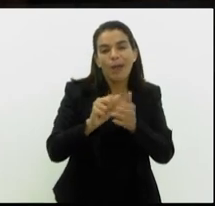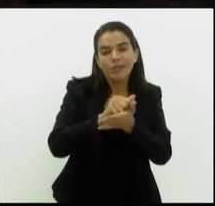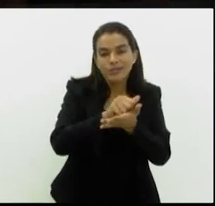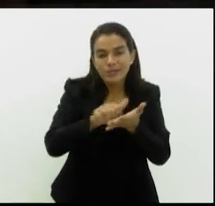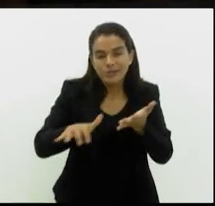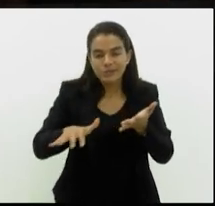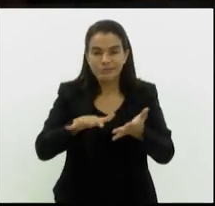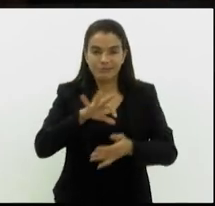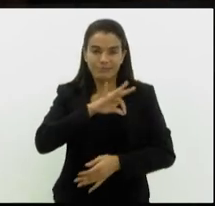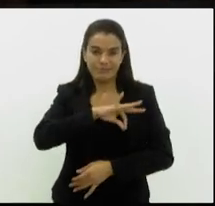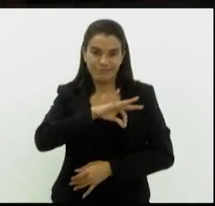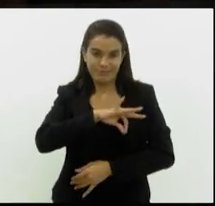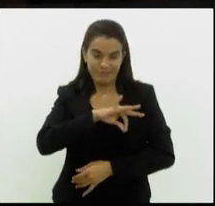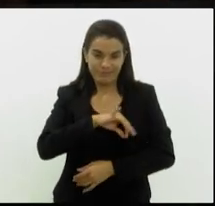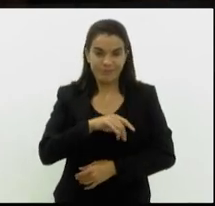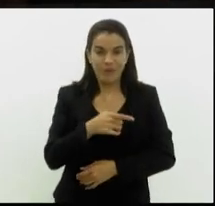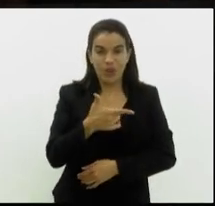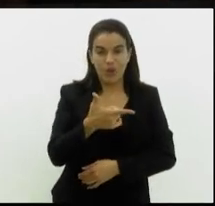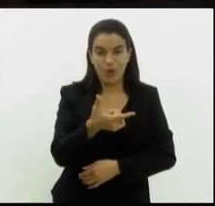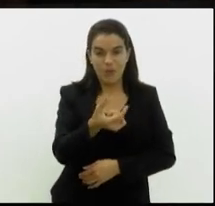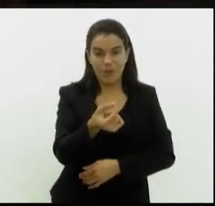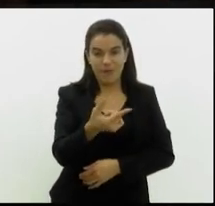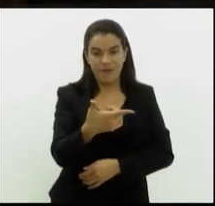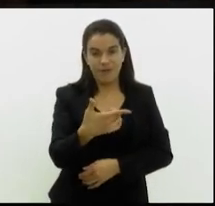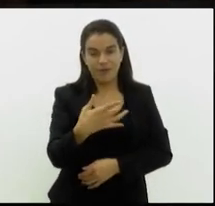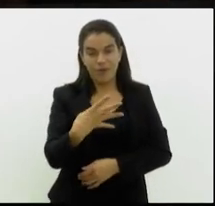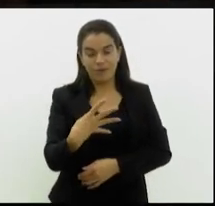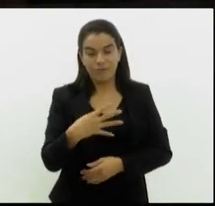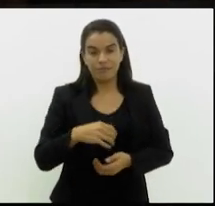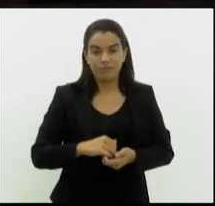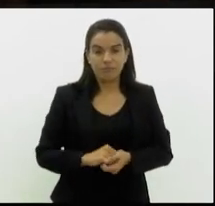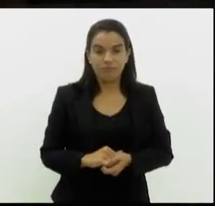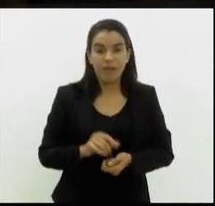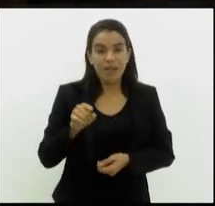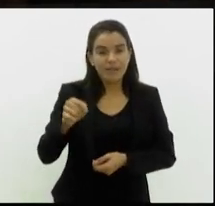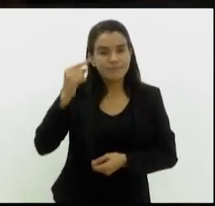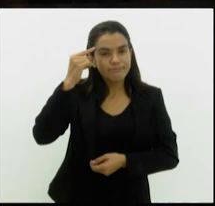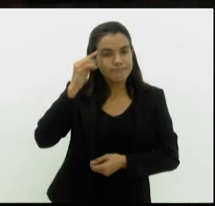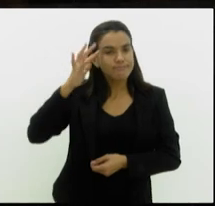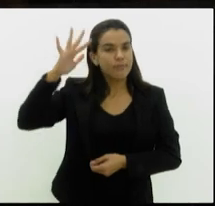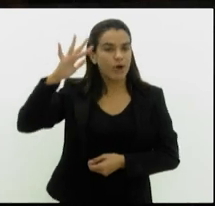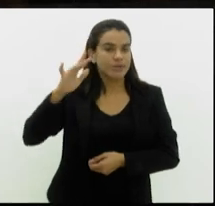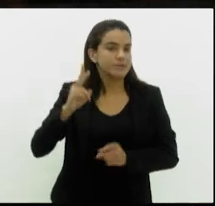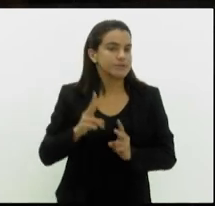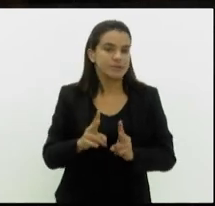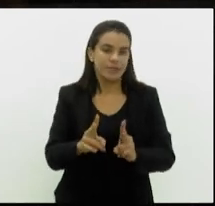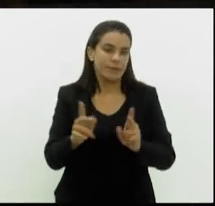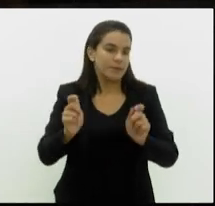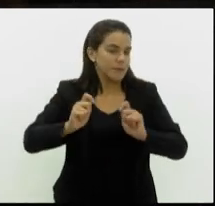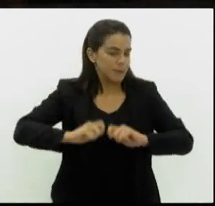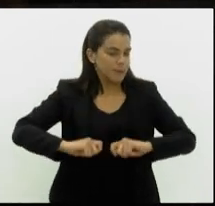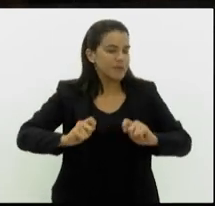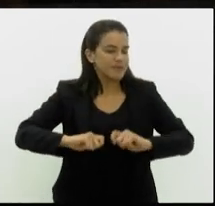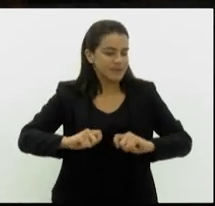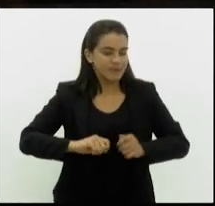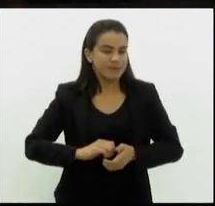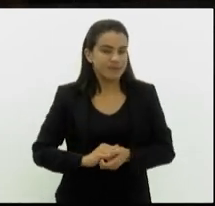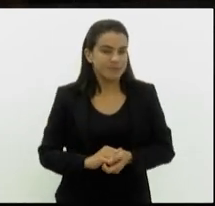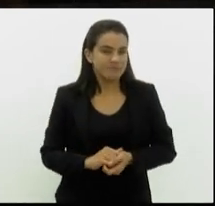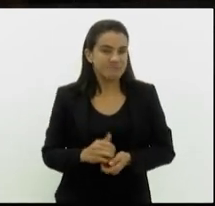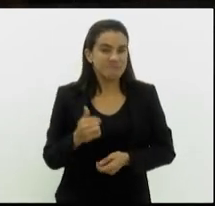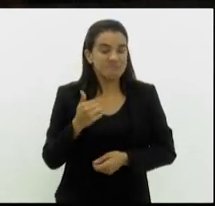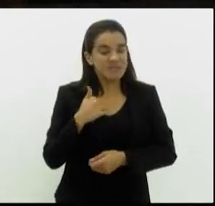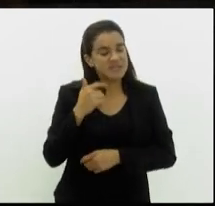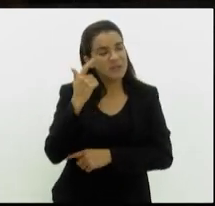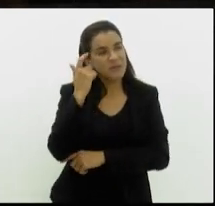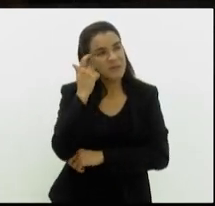serão gastos em 2024. Essa hipótese é sempre possível. Mas o que eu estou aqui